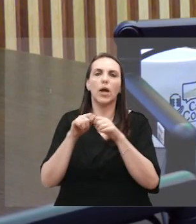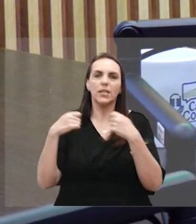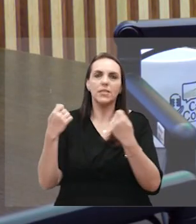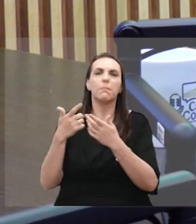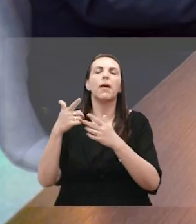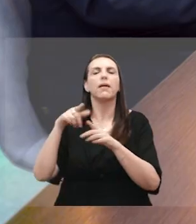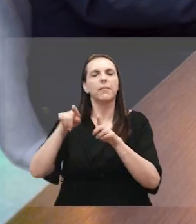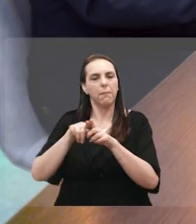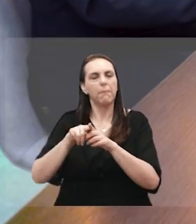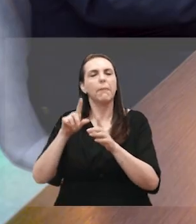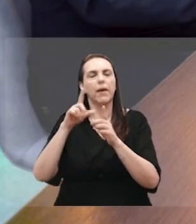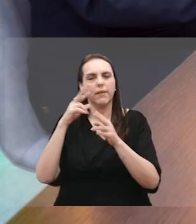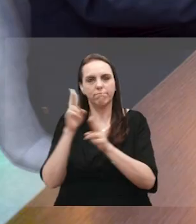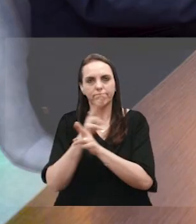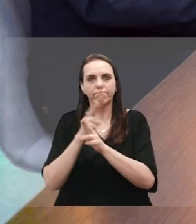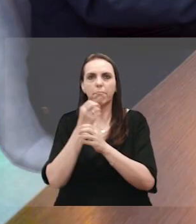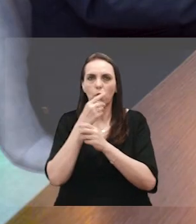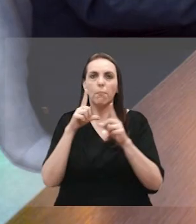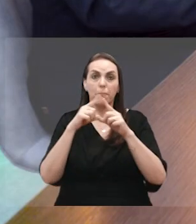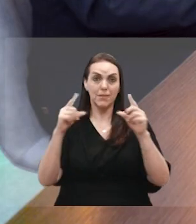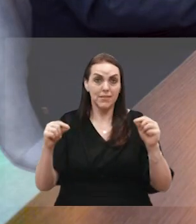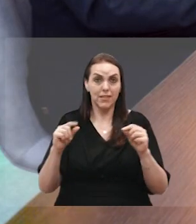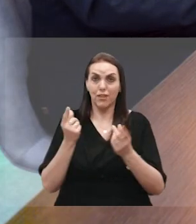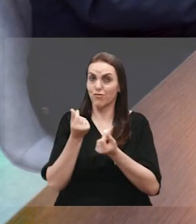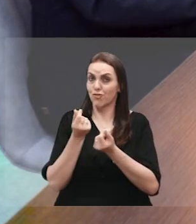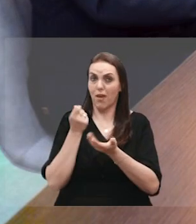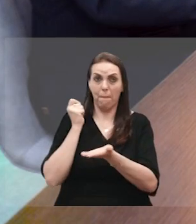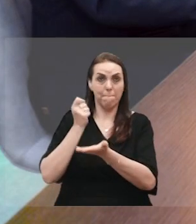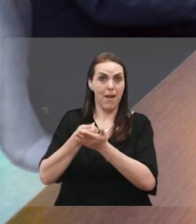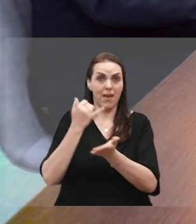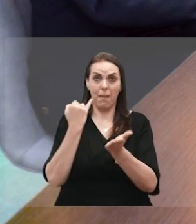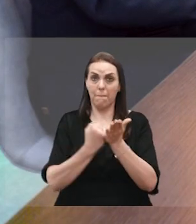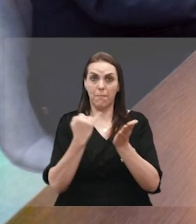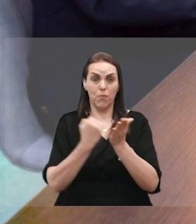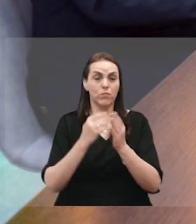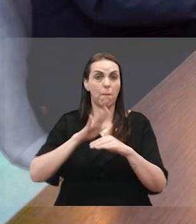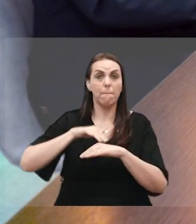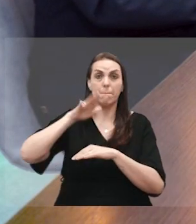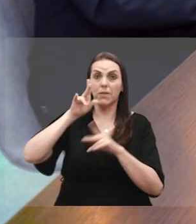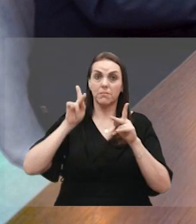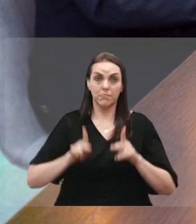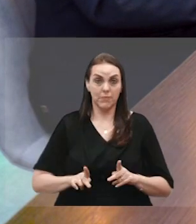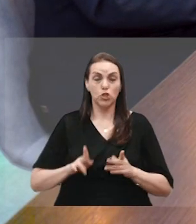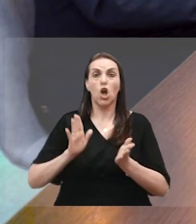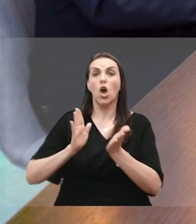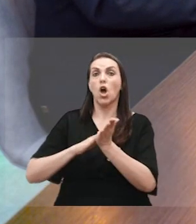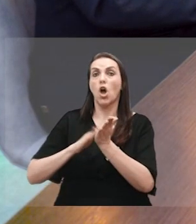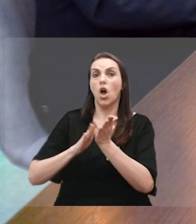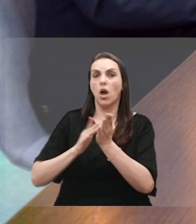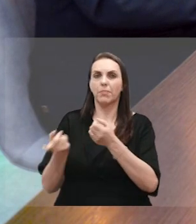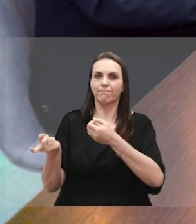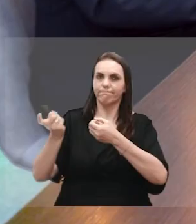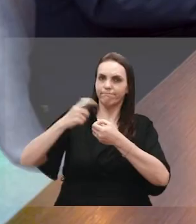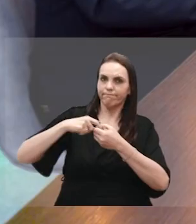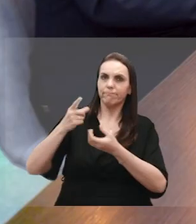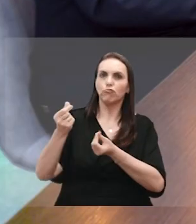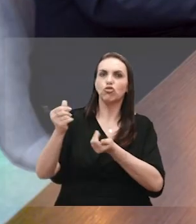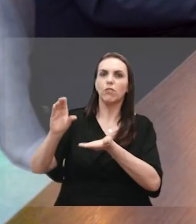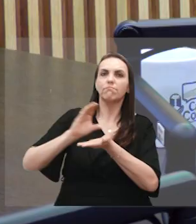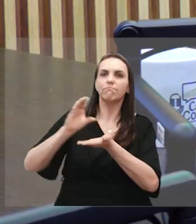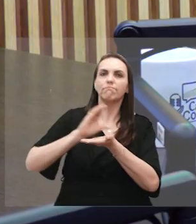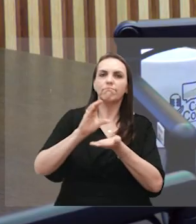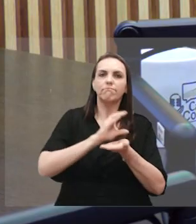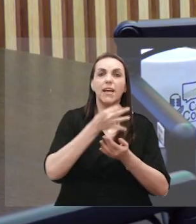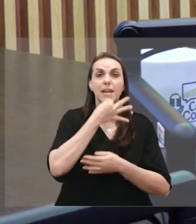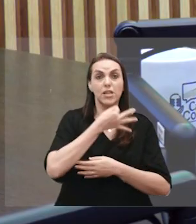em Brasília. É dinheiro que a gente paga em imposto, então quanto mais gente cobrando em Brasília para devolver esse recurso para Caxias do